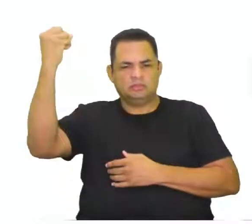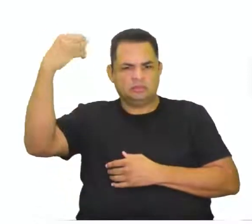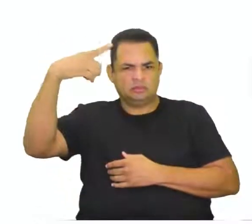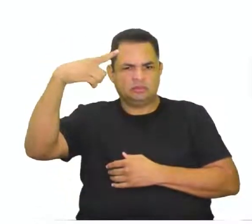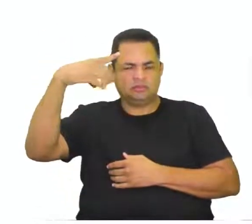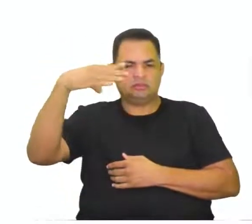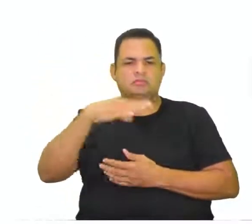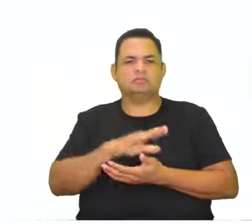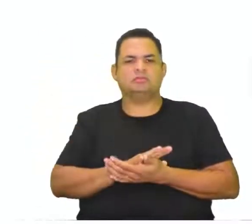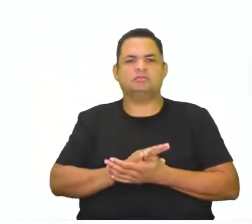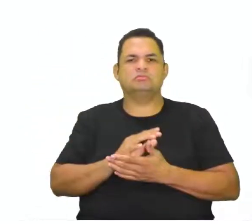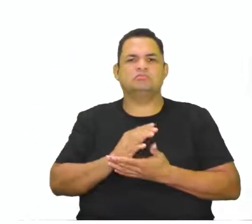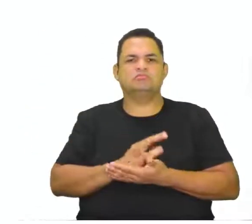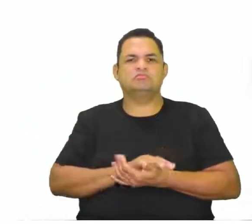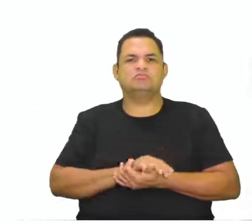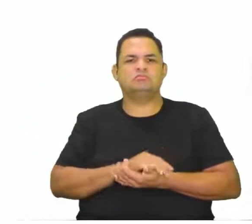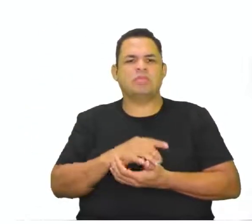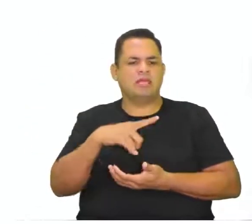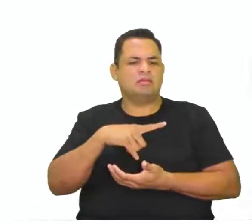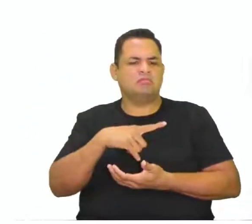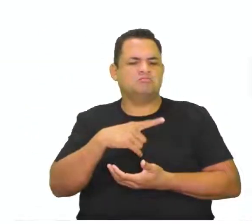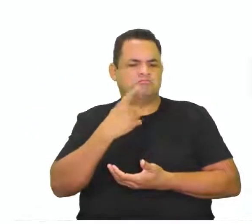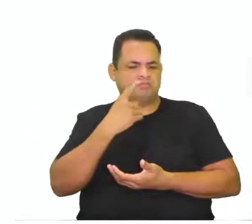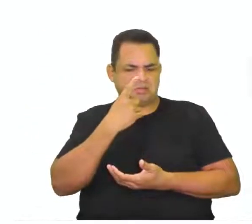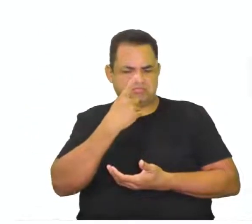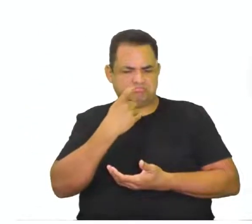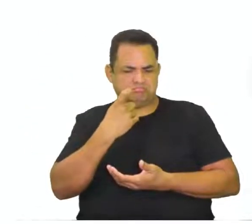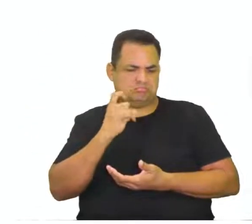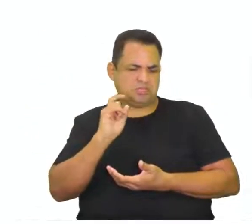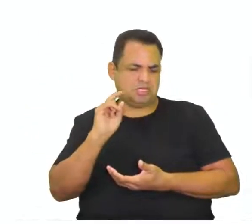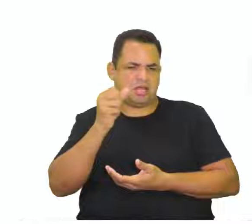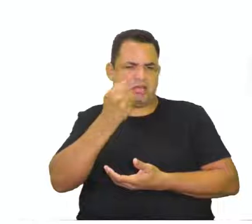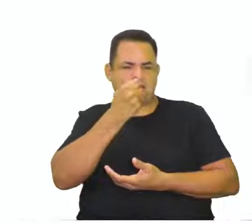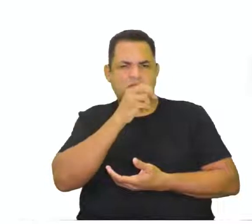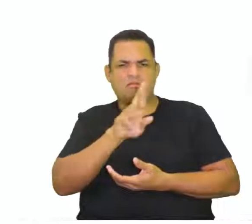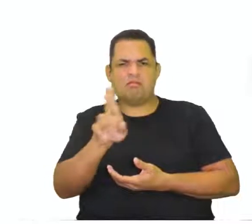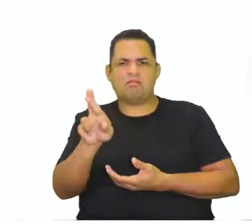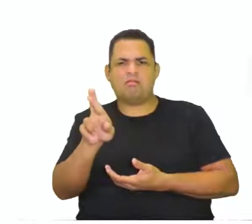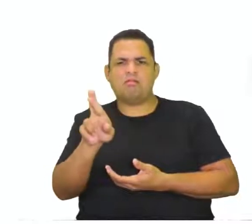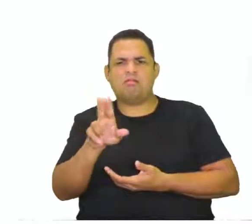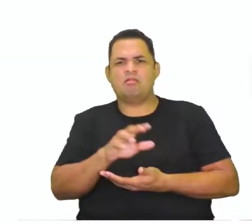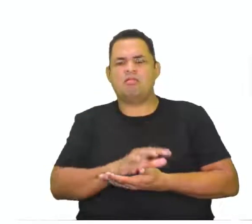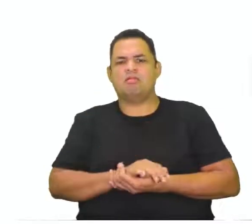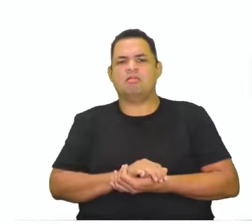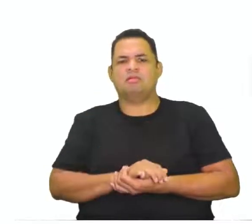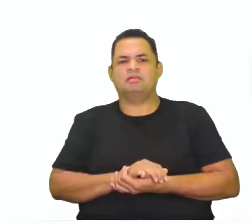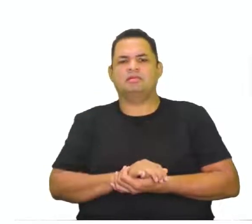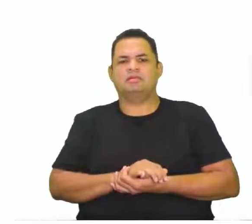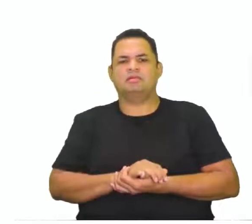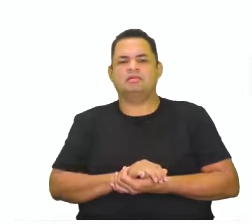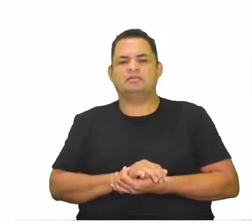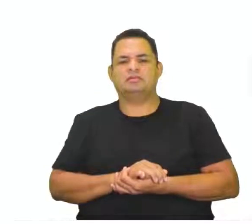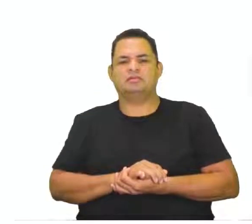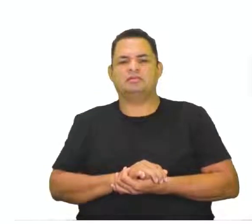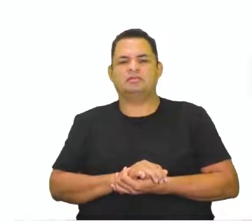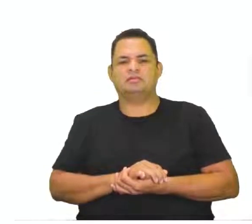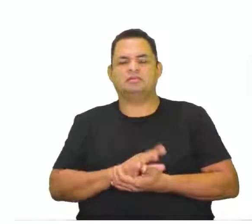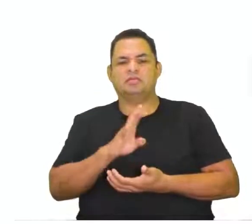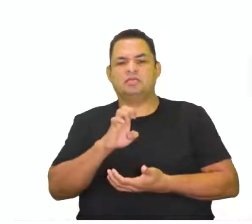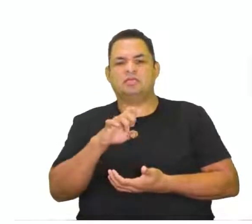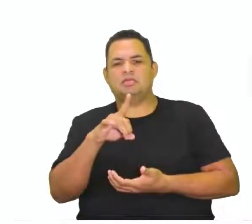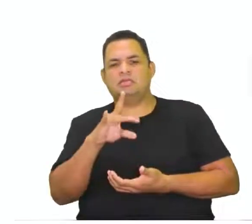será que ela polui o ar? Também não, né? Fontes de energia eólica. A energia